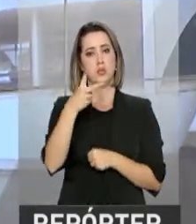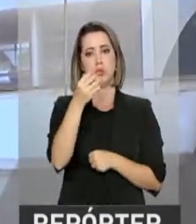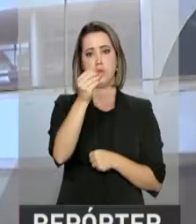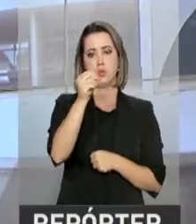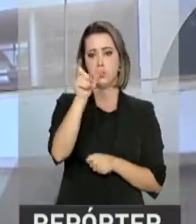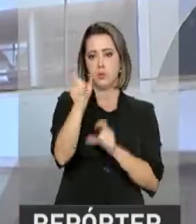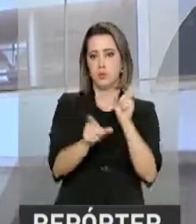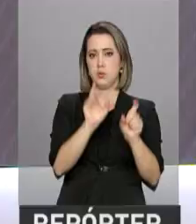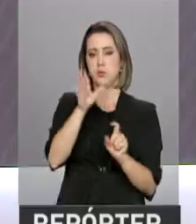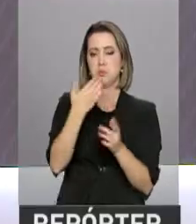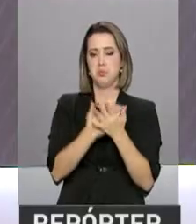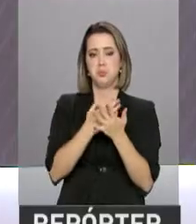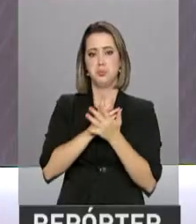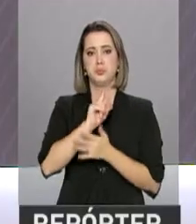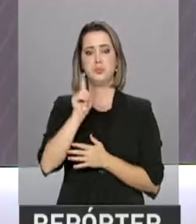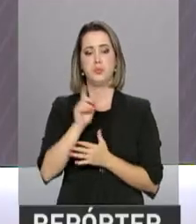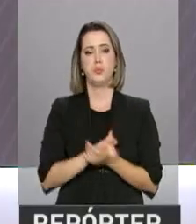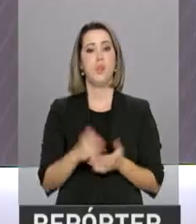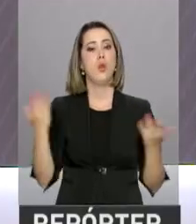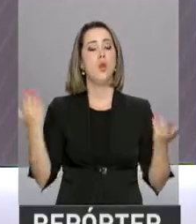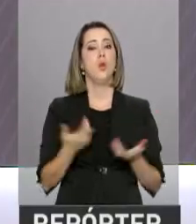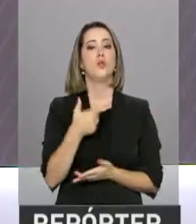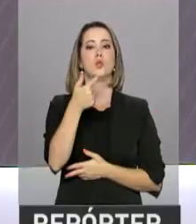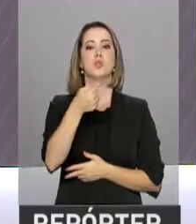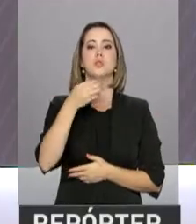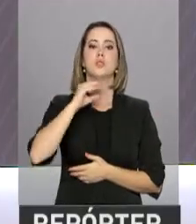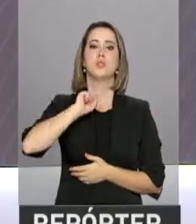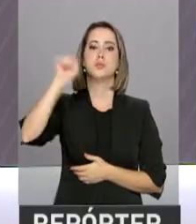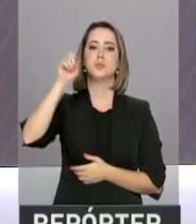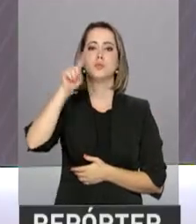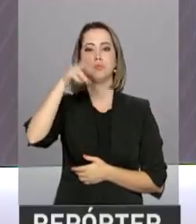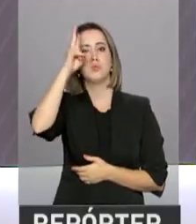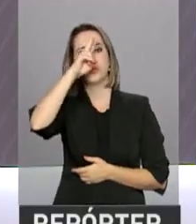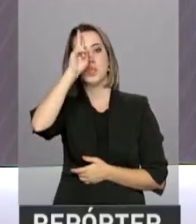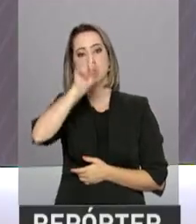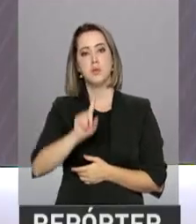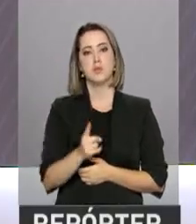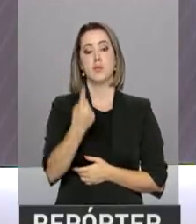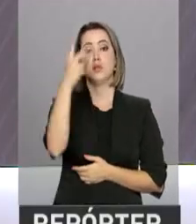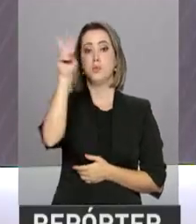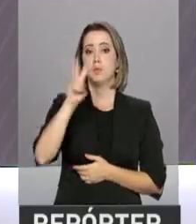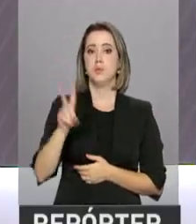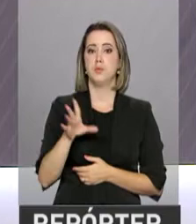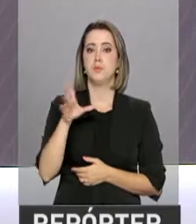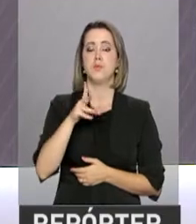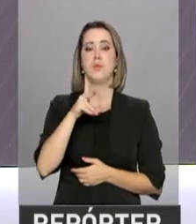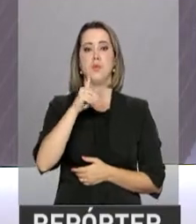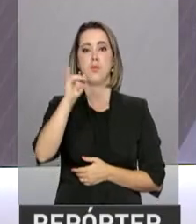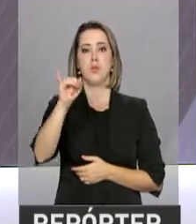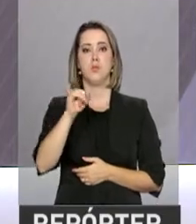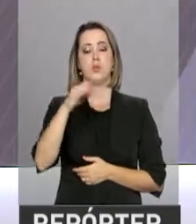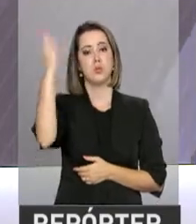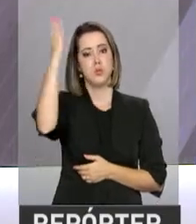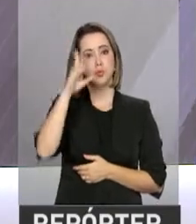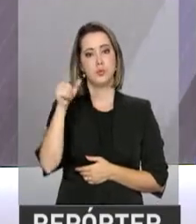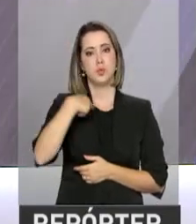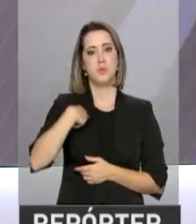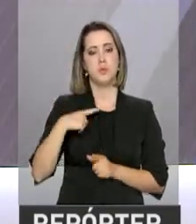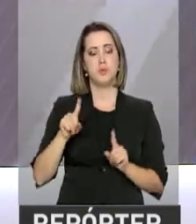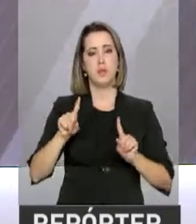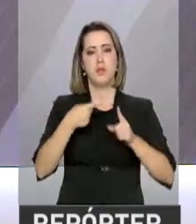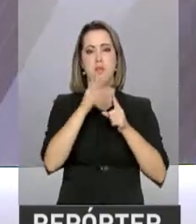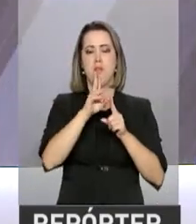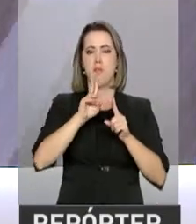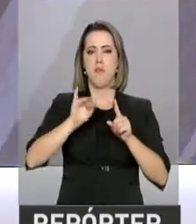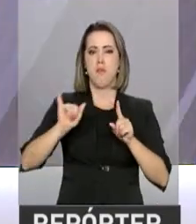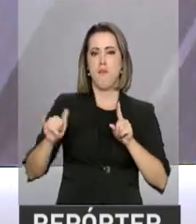estudam lá e hoje 7 de abril é lembrado pela primeira vez o dia nacional de combate ao bullying ea violência na